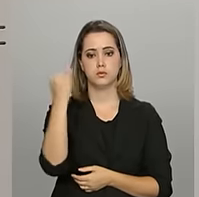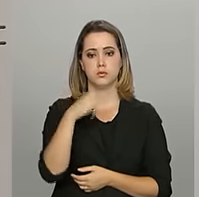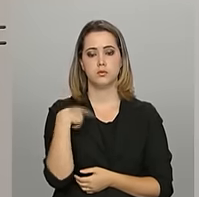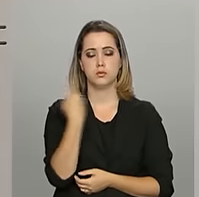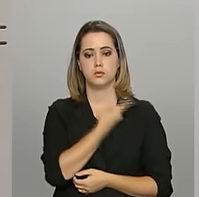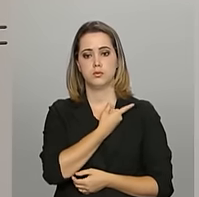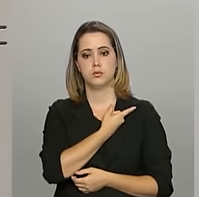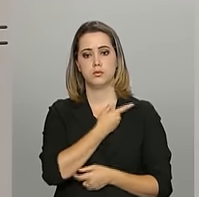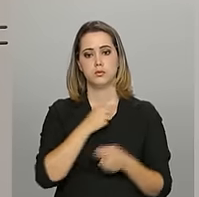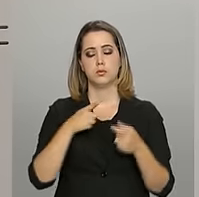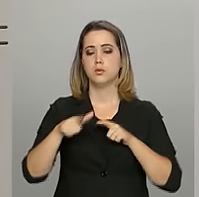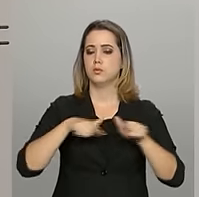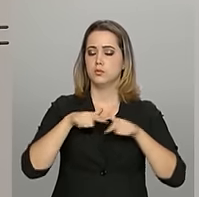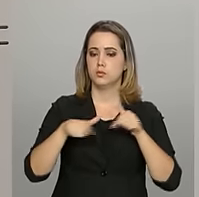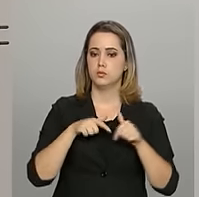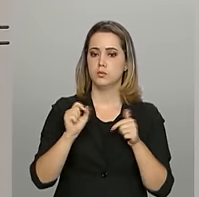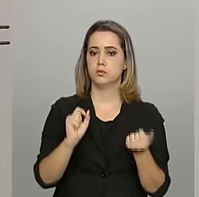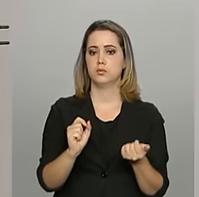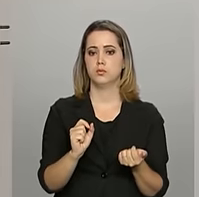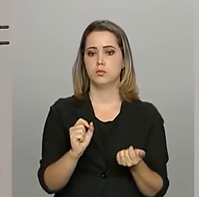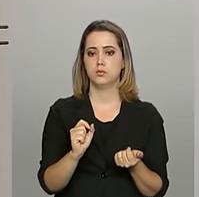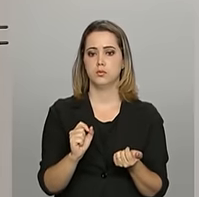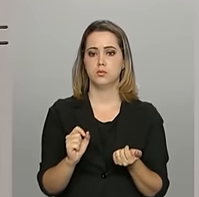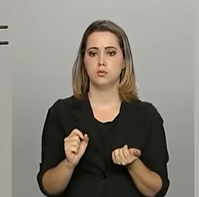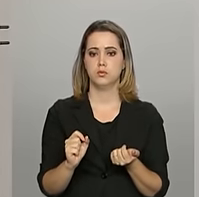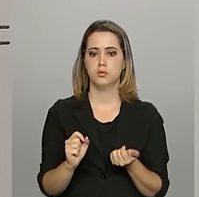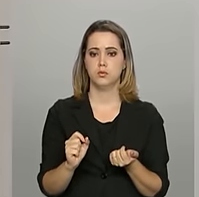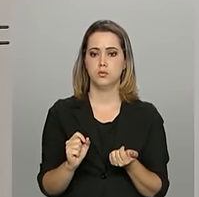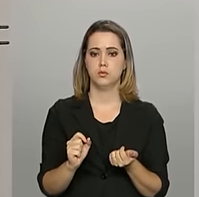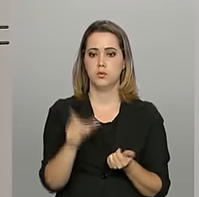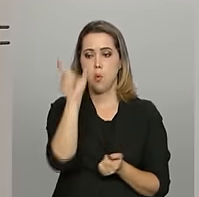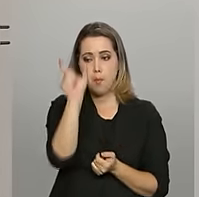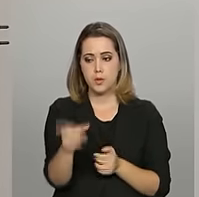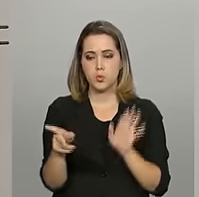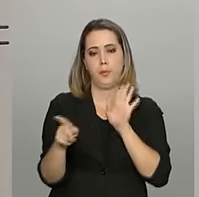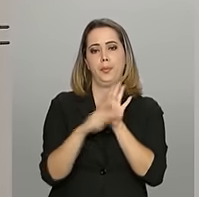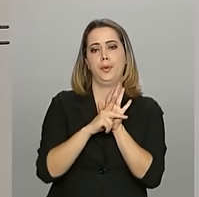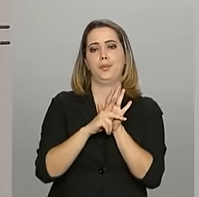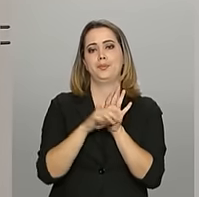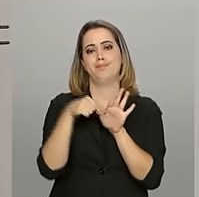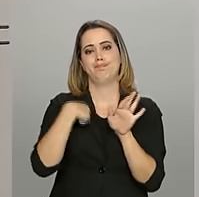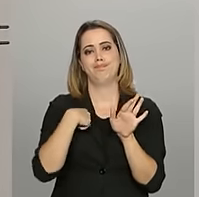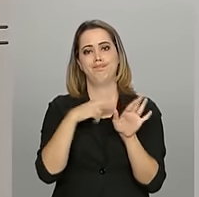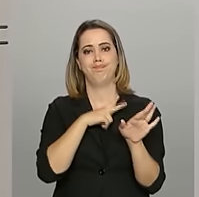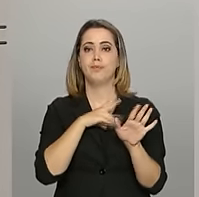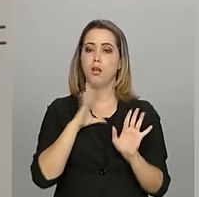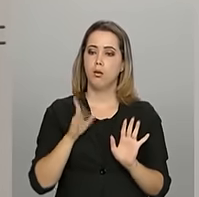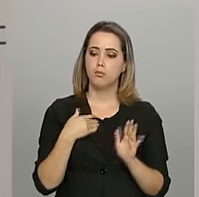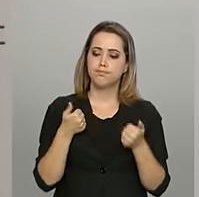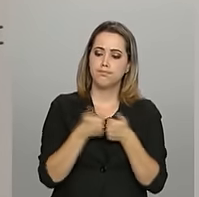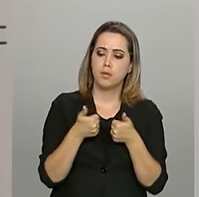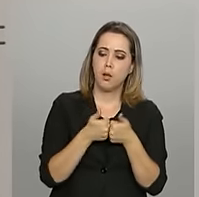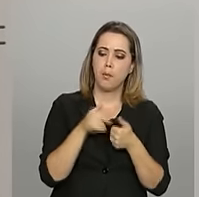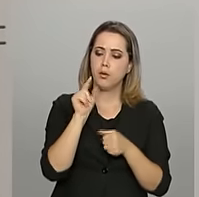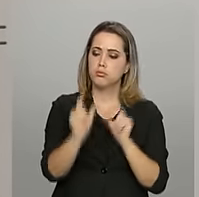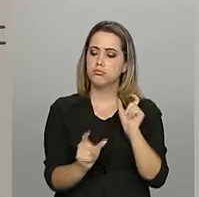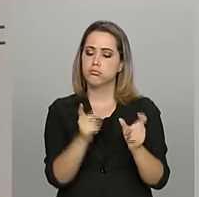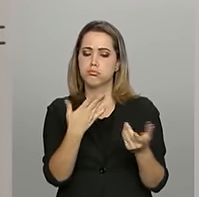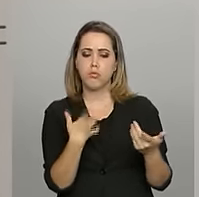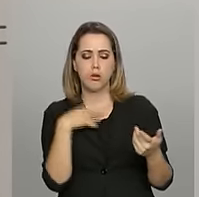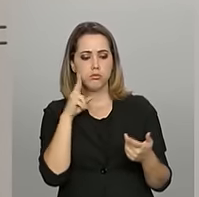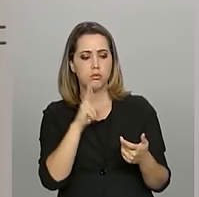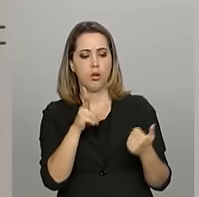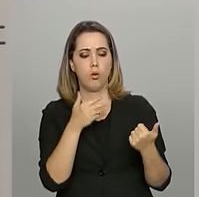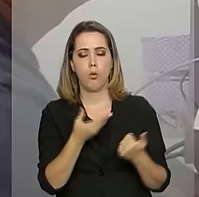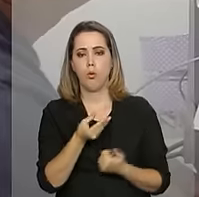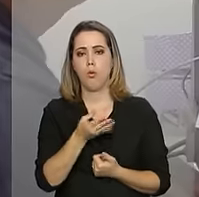para nós, como profissional médico e como ser humano também, se aproximar mais e saber mais da vivência